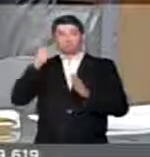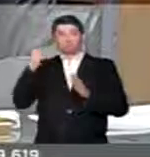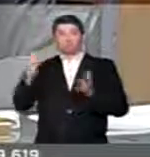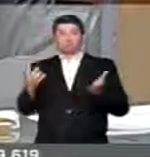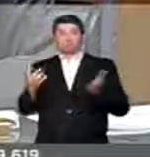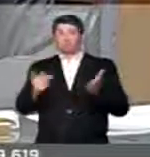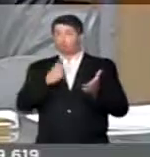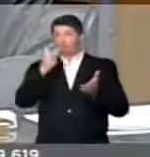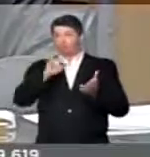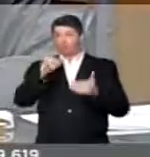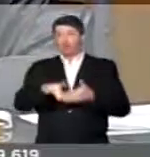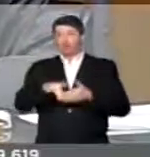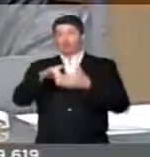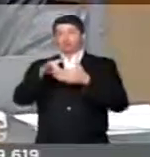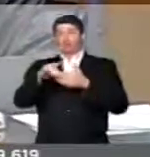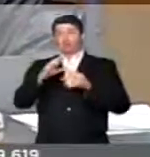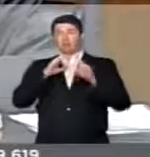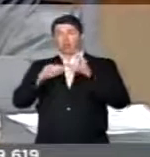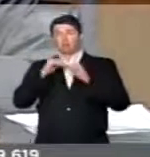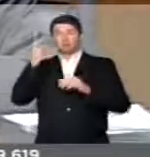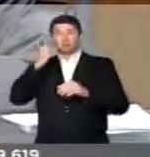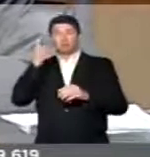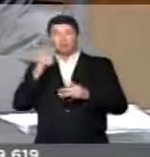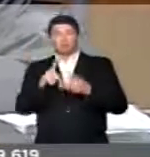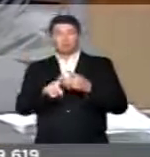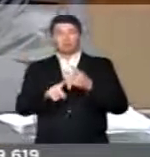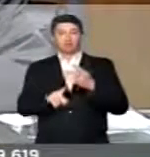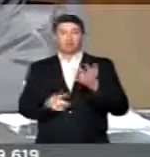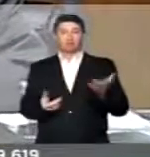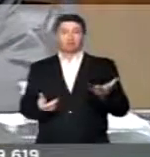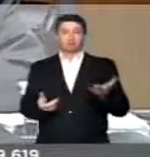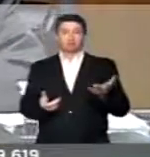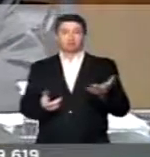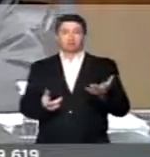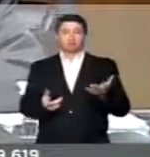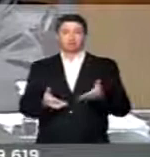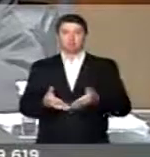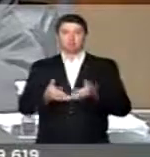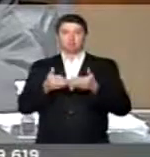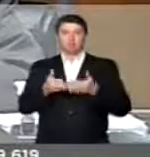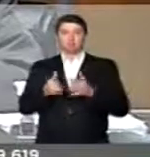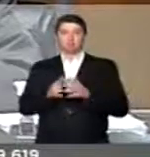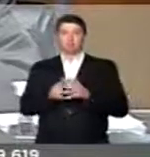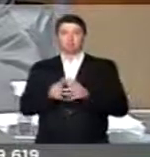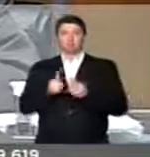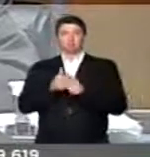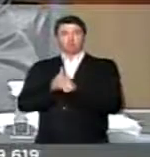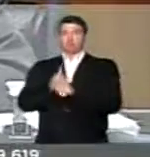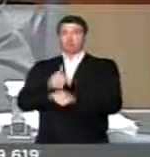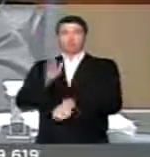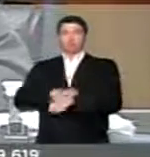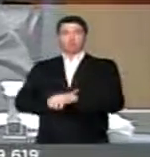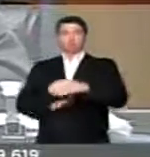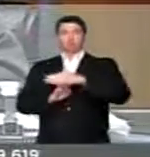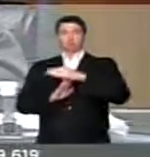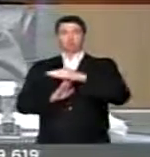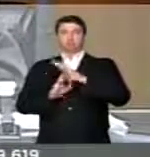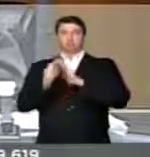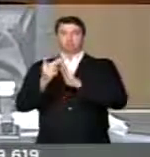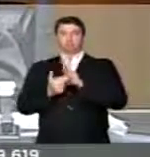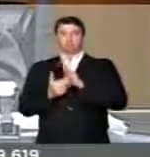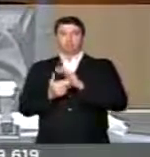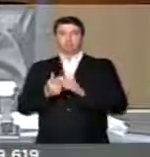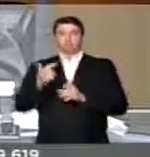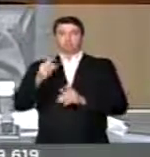que vão falar pela liderança, comunicação parlamentar, que se atenha ao tempo regimental, que é